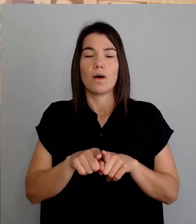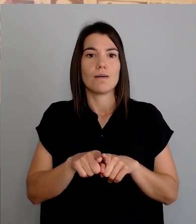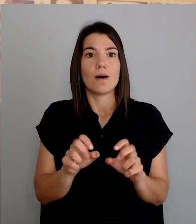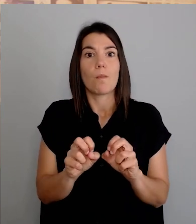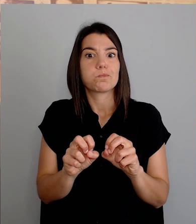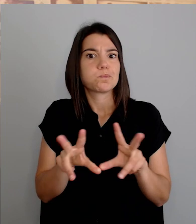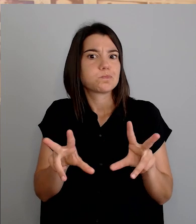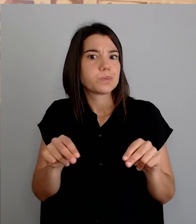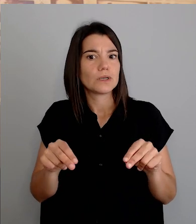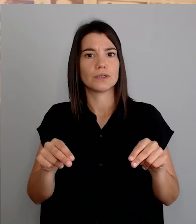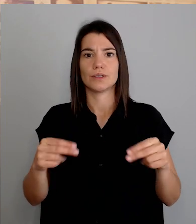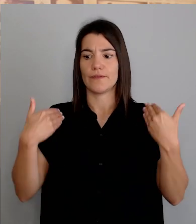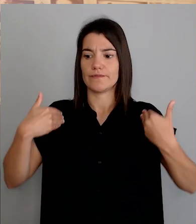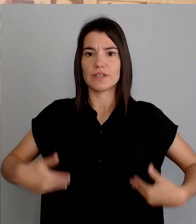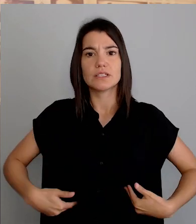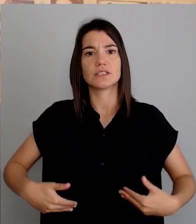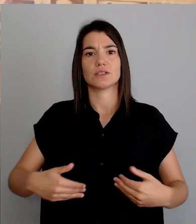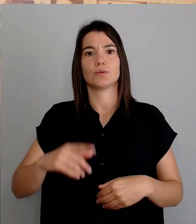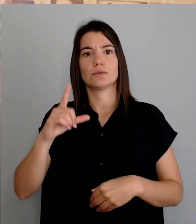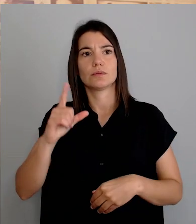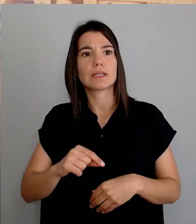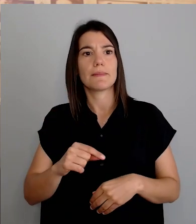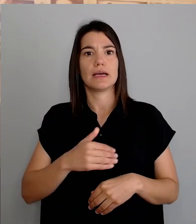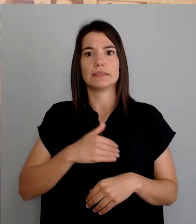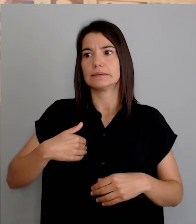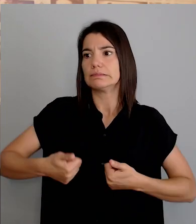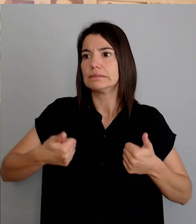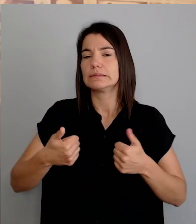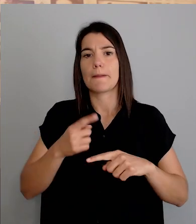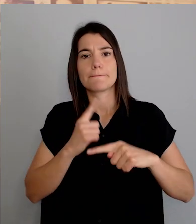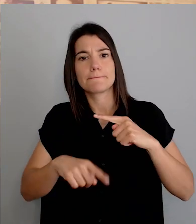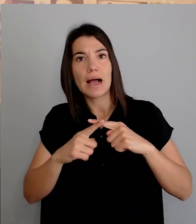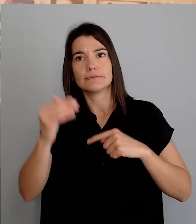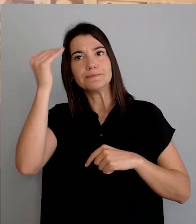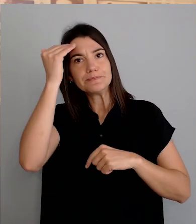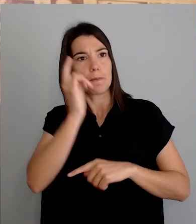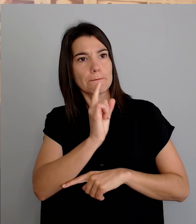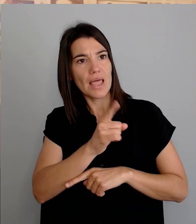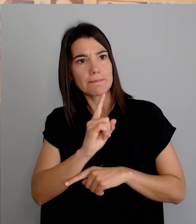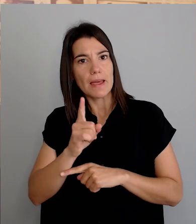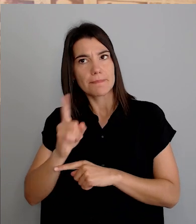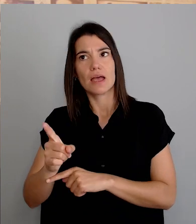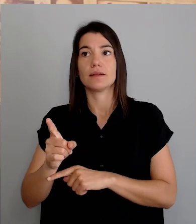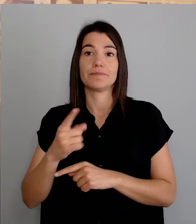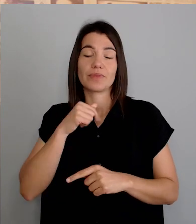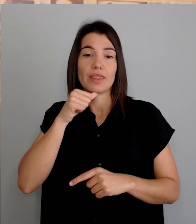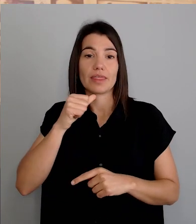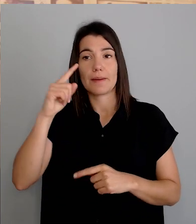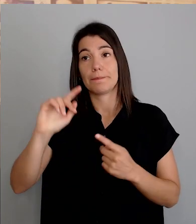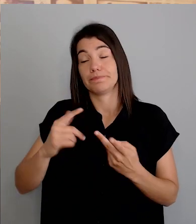de higienismo físico e moral. Normalmente, o segundo acompanha sempre o primeiro, Que